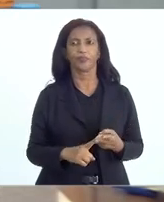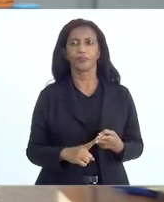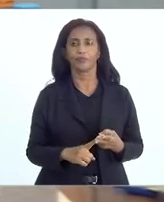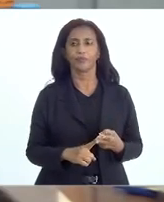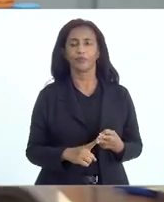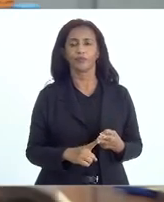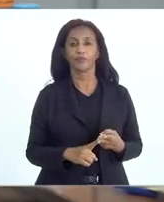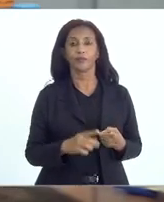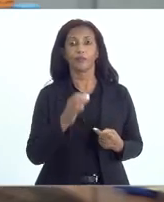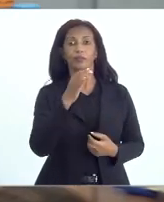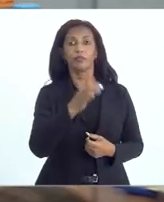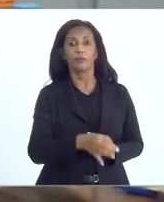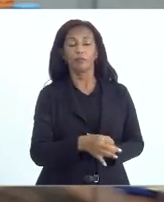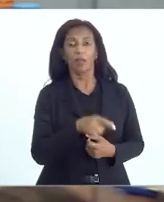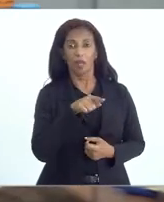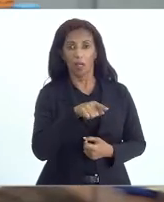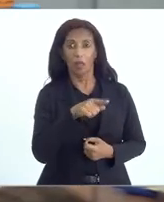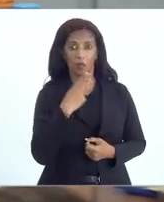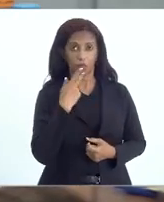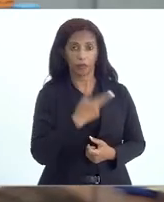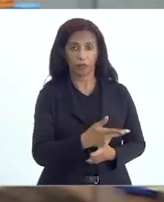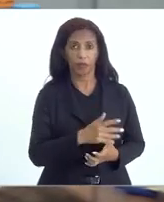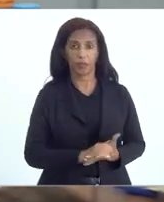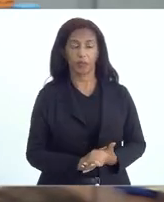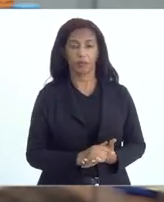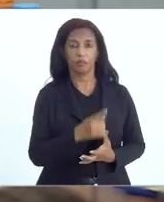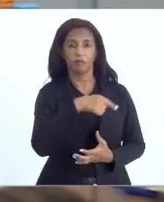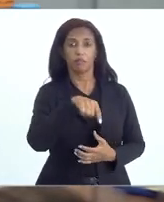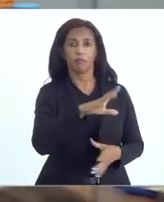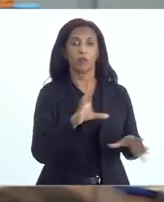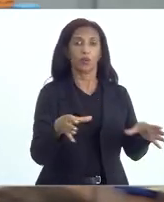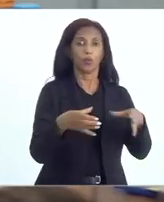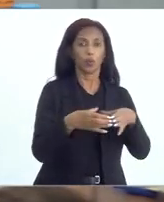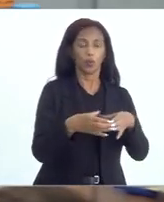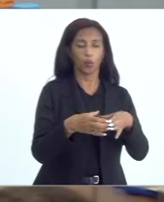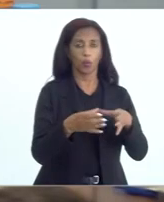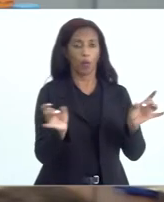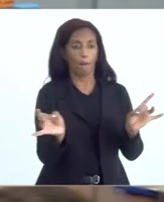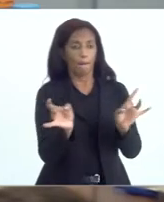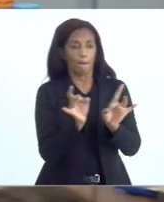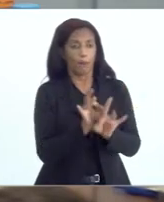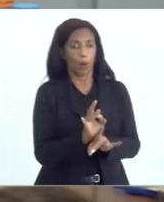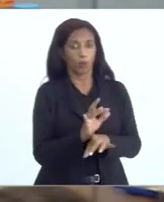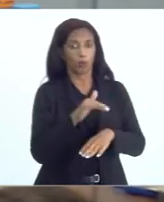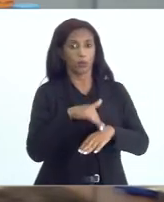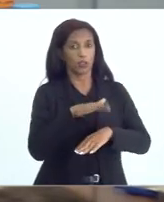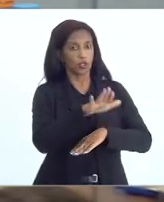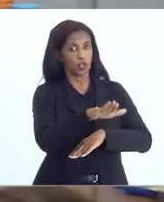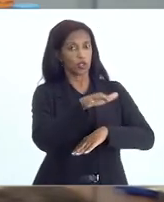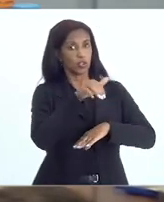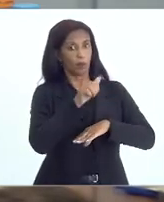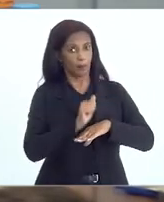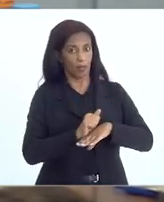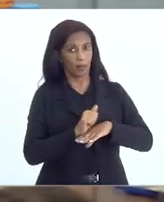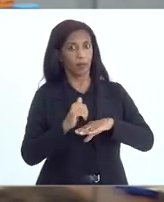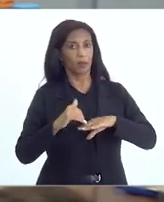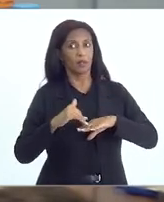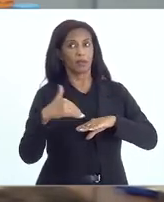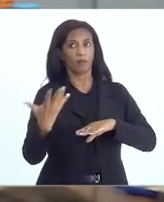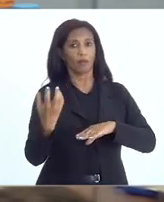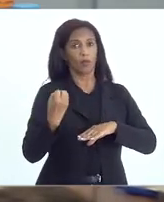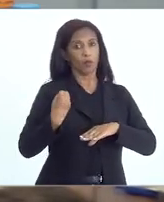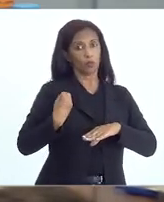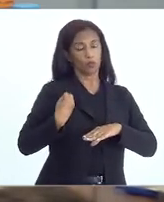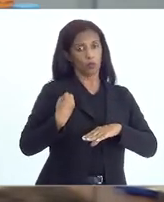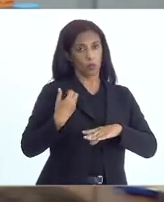que é justamente esse caso aqueles que estariam aptos a serem chamados está estão fora do número de vagas